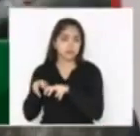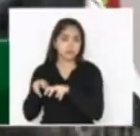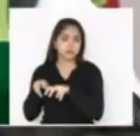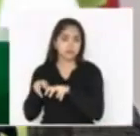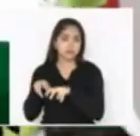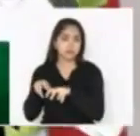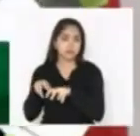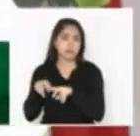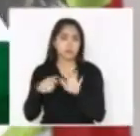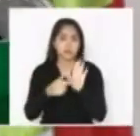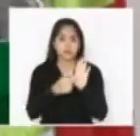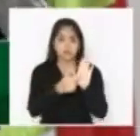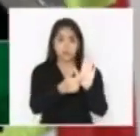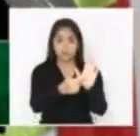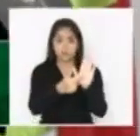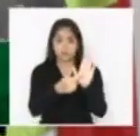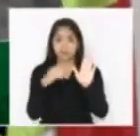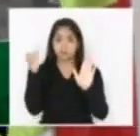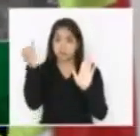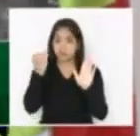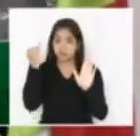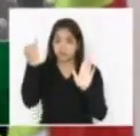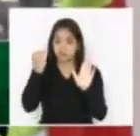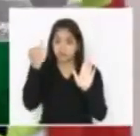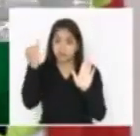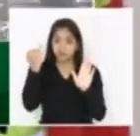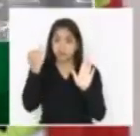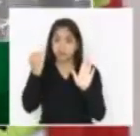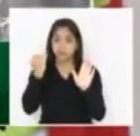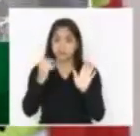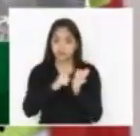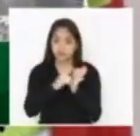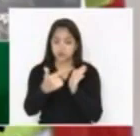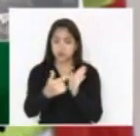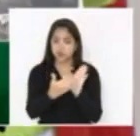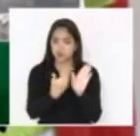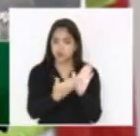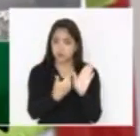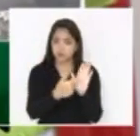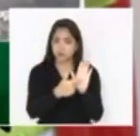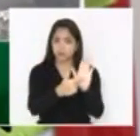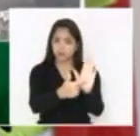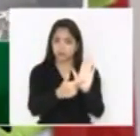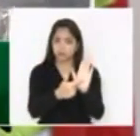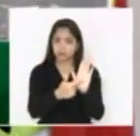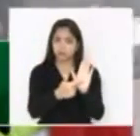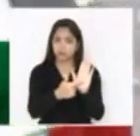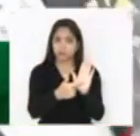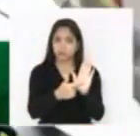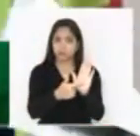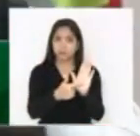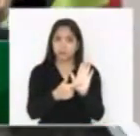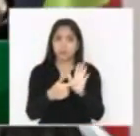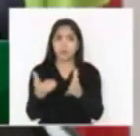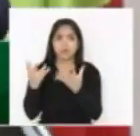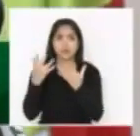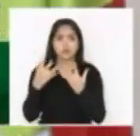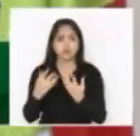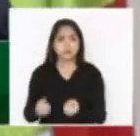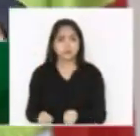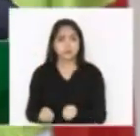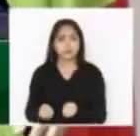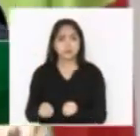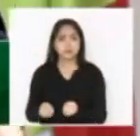Vejam essa importante reportagem. Fui recebida com uma paulada.